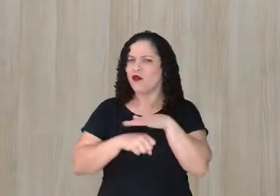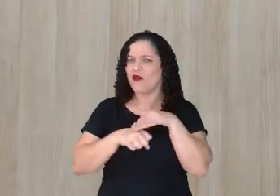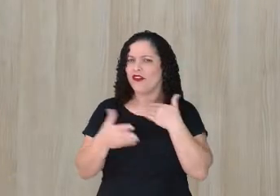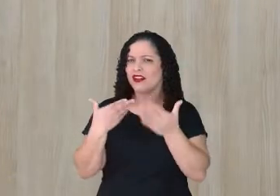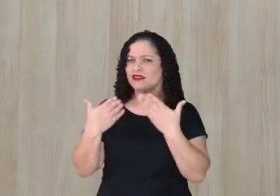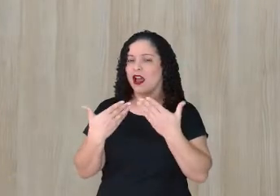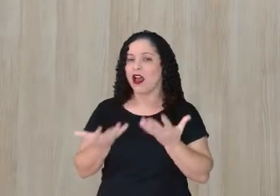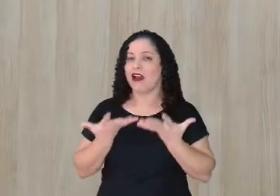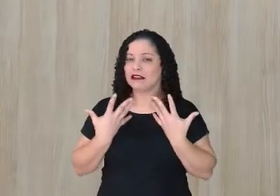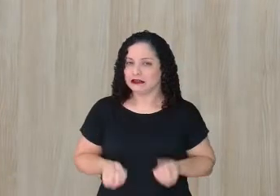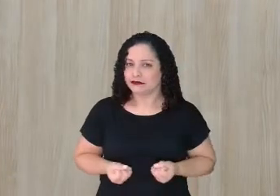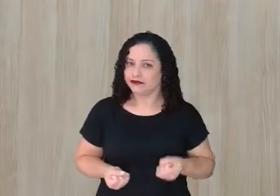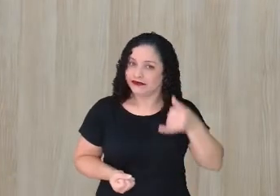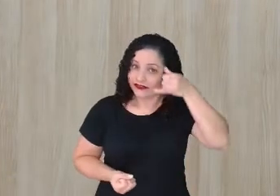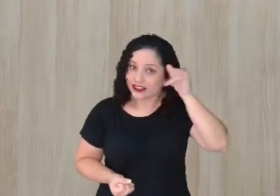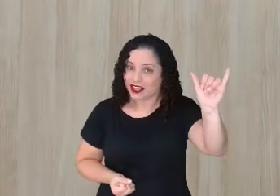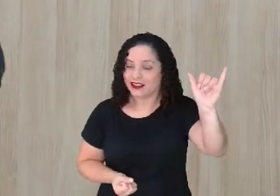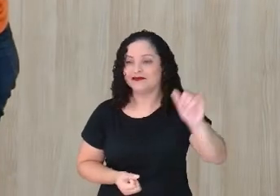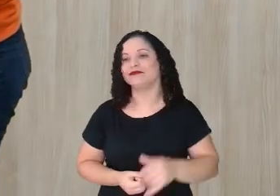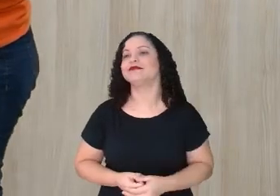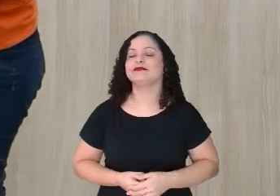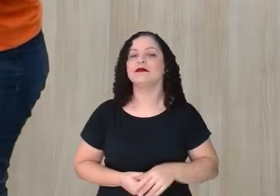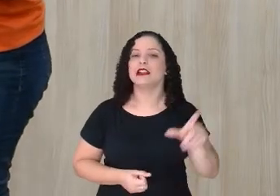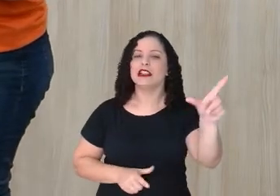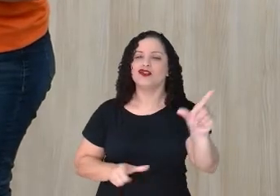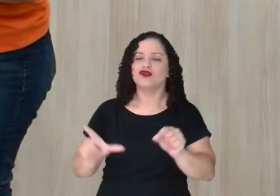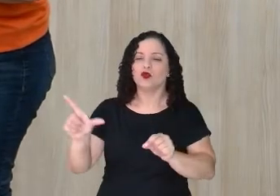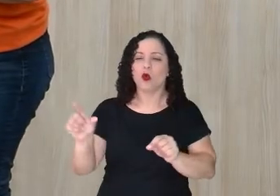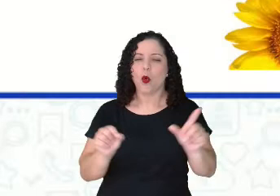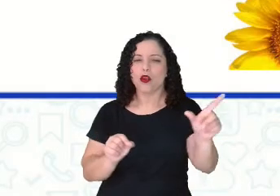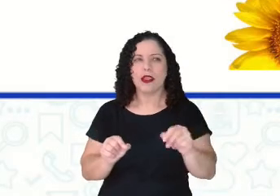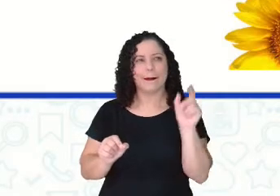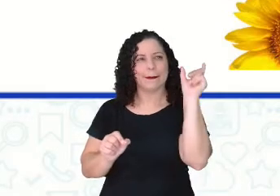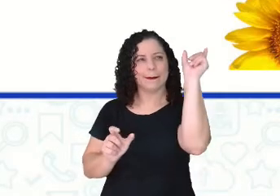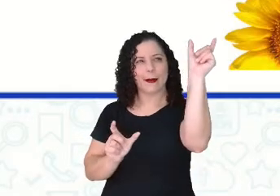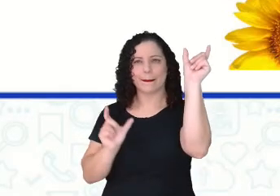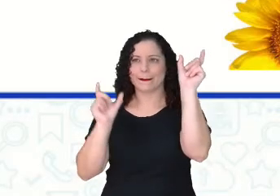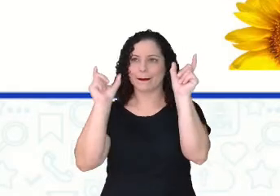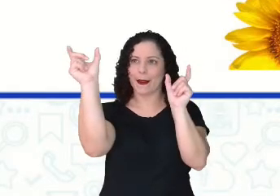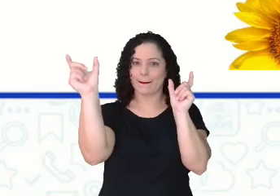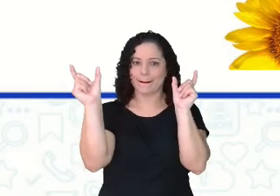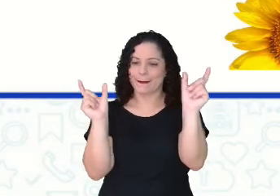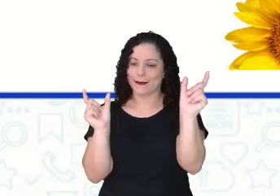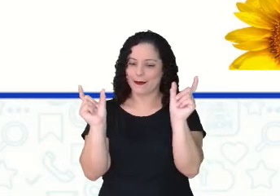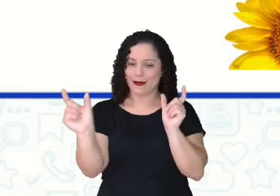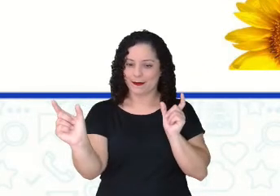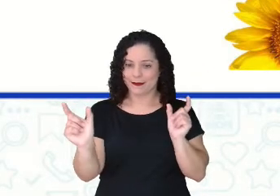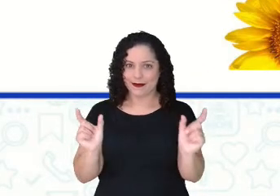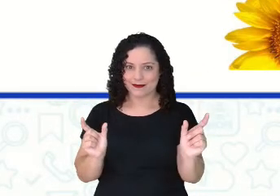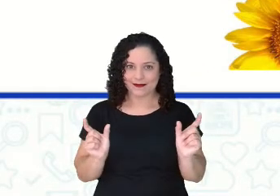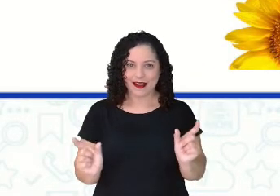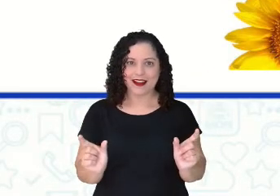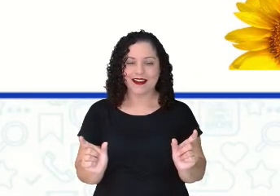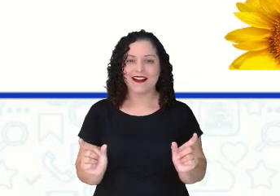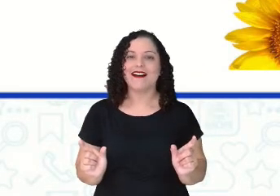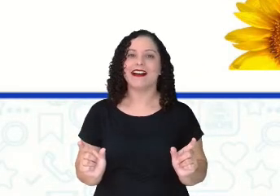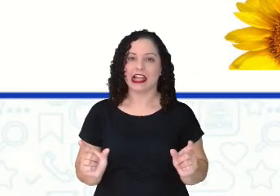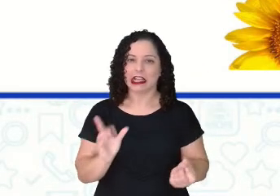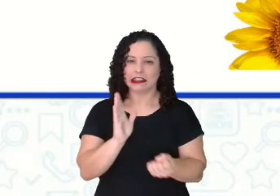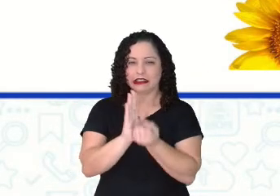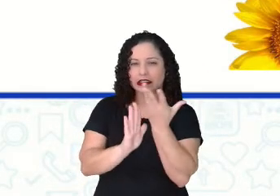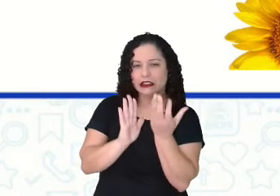Uma boa escolha lexical ajuda a construir uma cadeia de sentidos, falando sobre a mesma